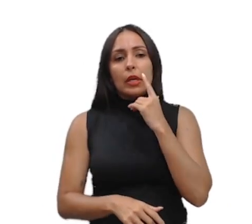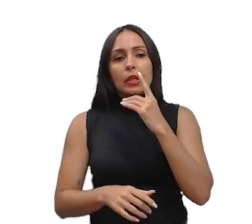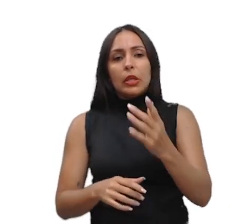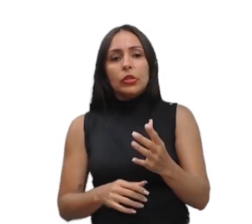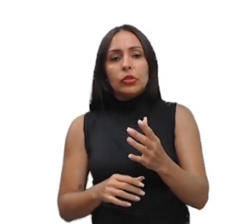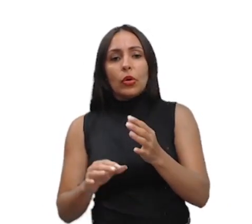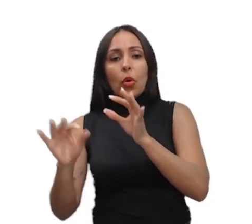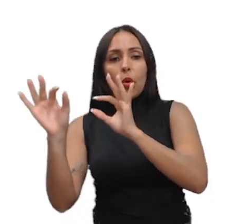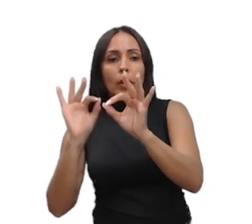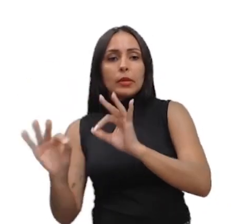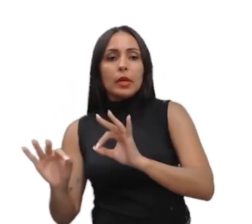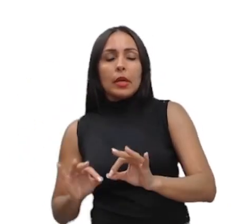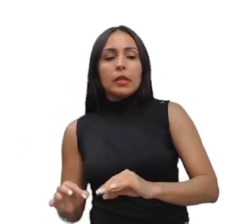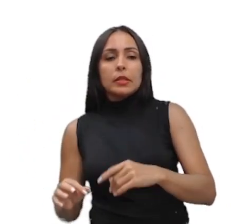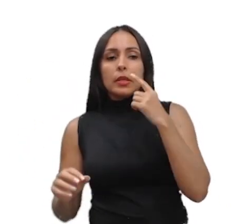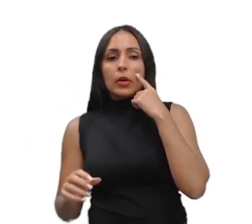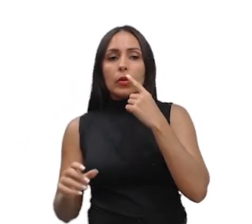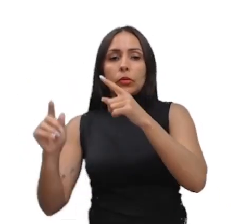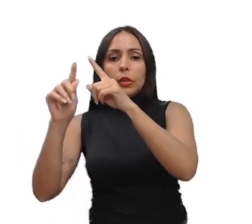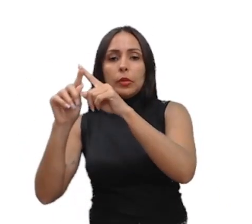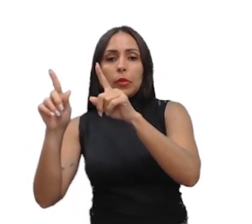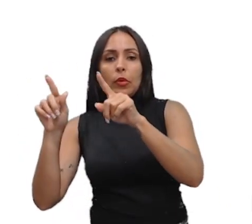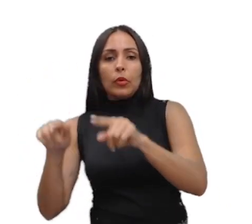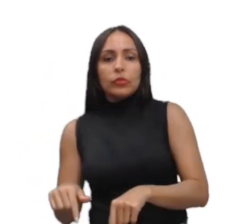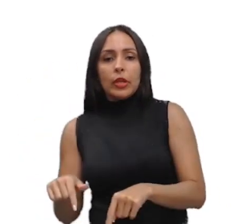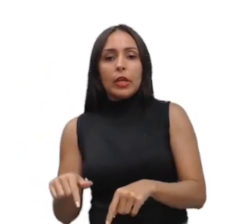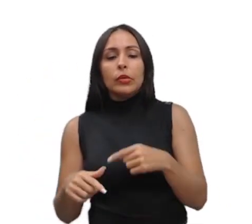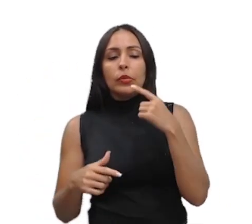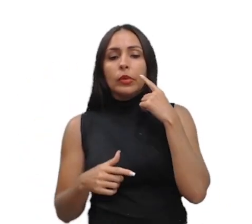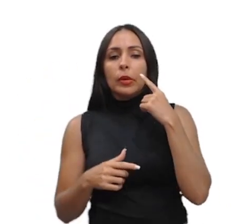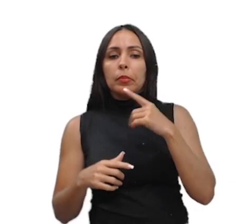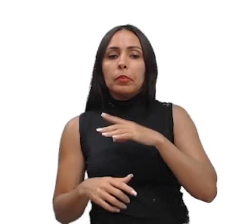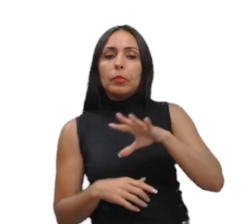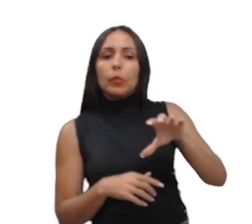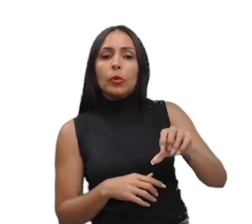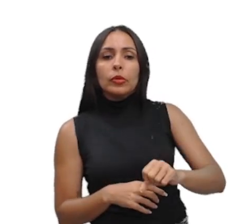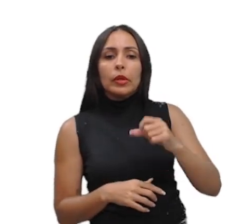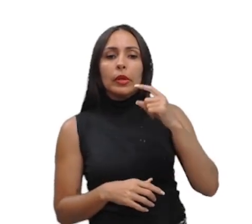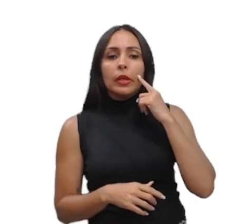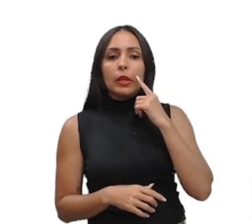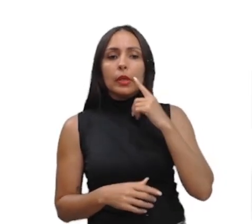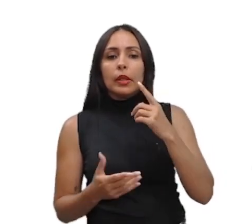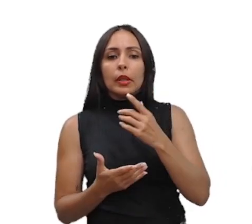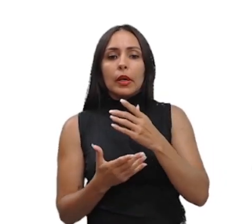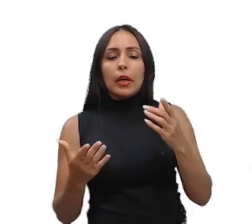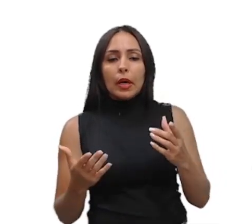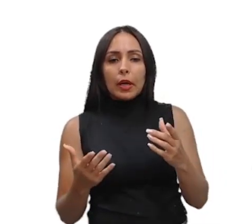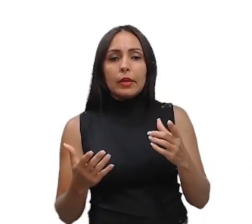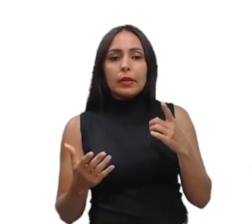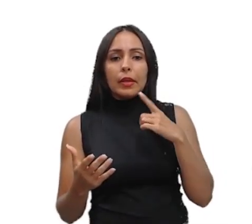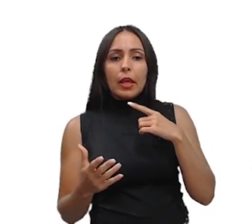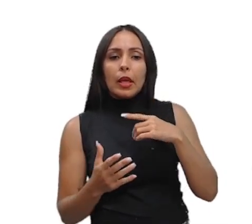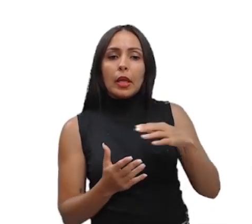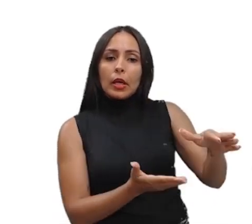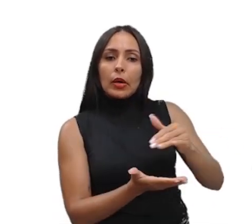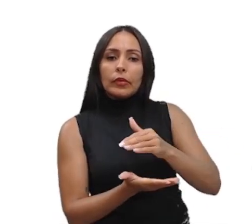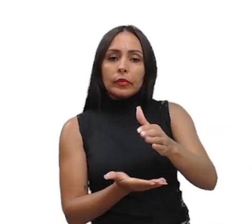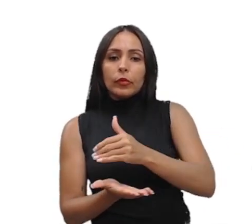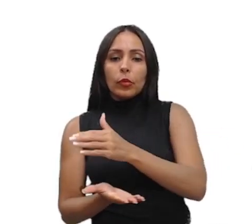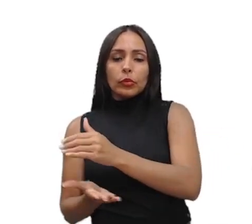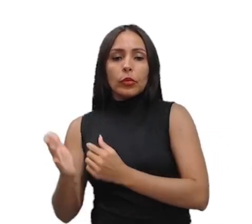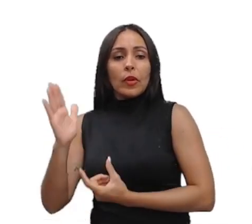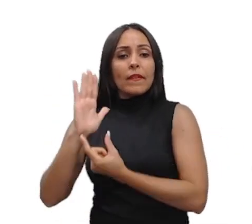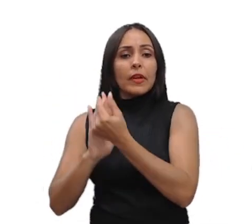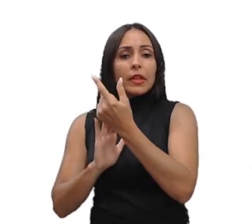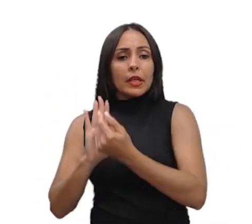fundamental para organizações e projetos que buscam angariar fundos financeiros, materiais